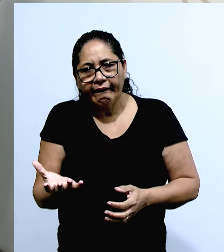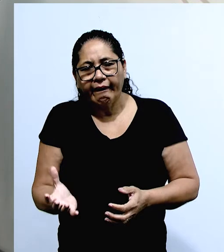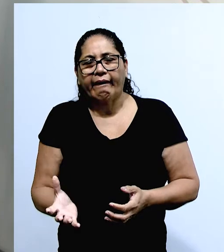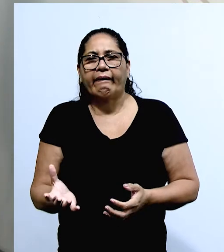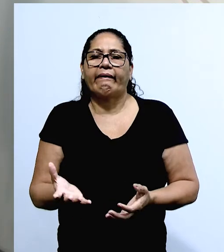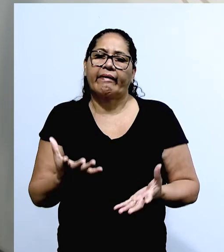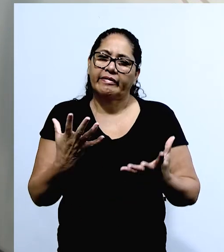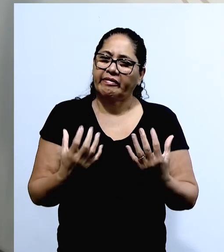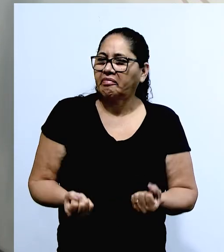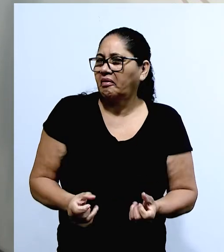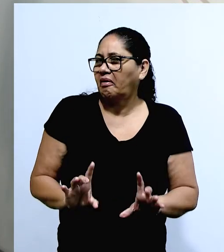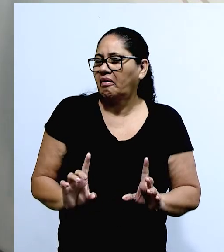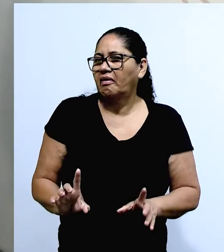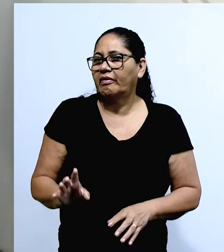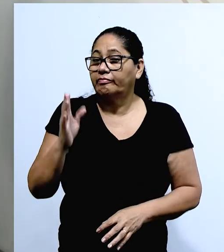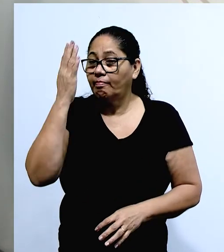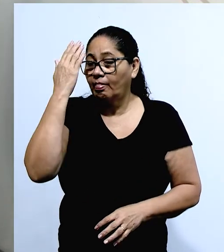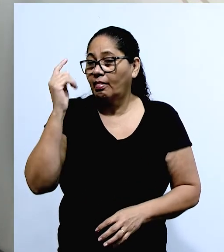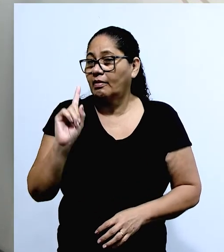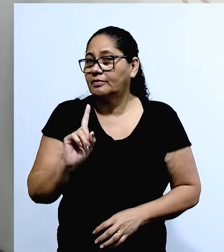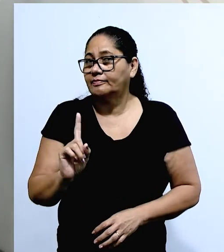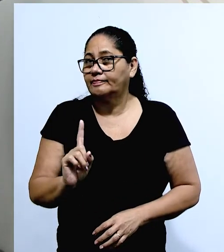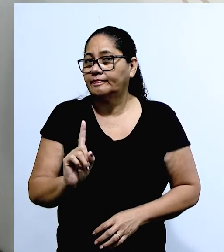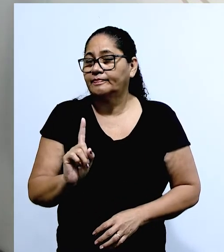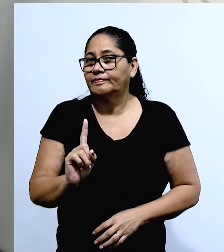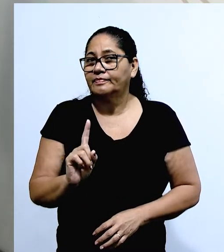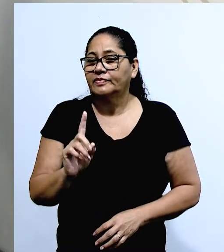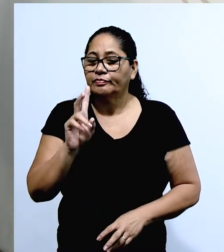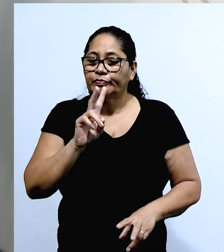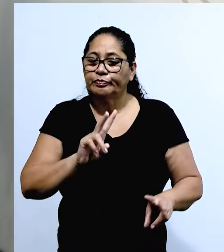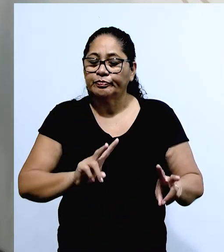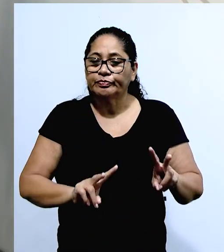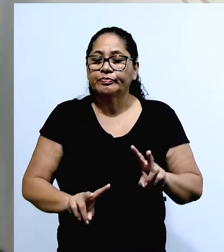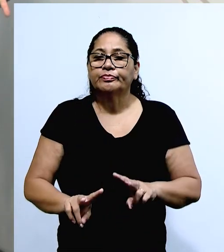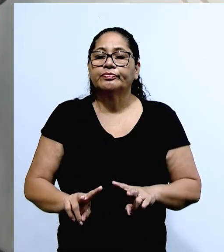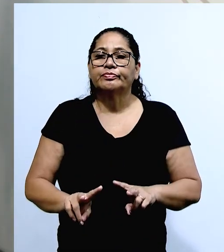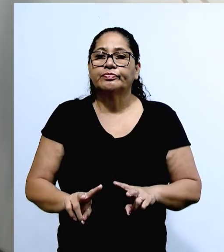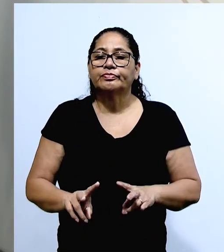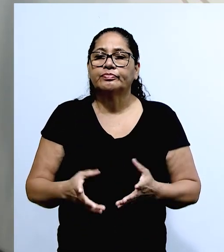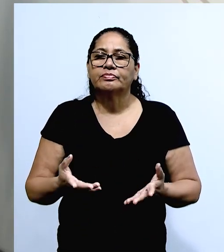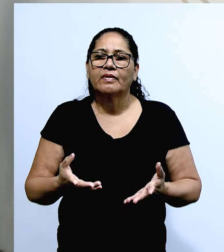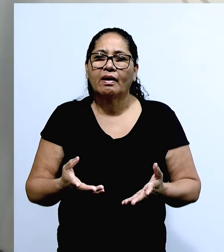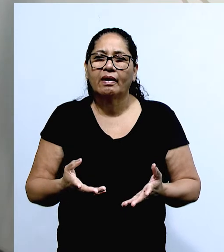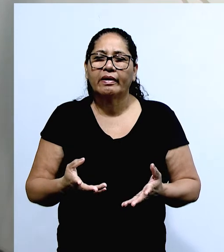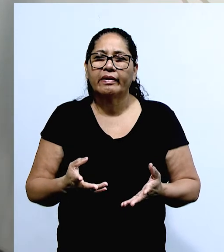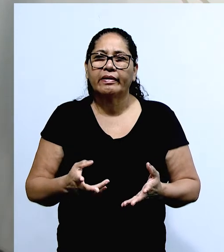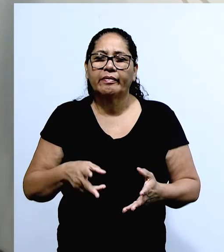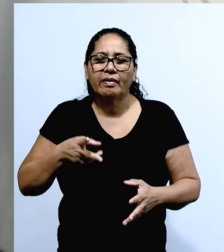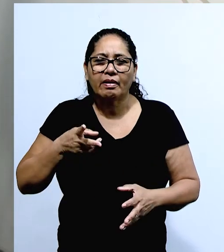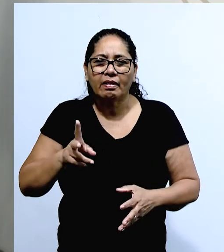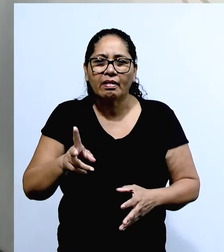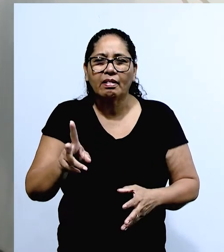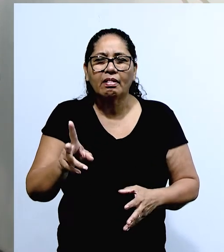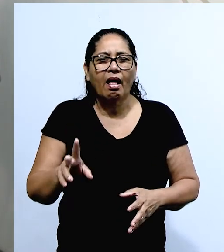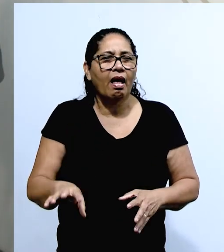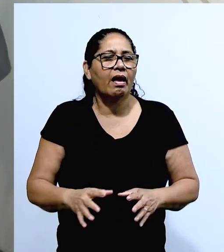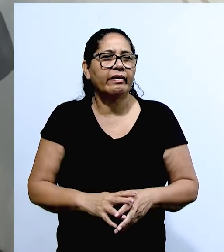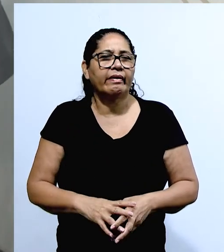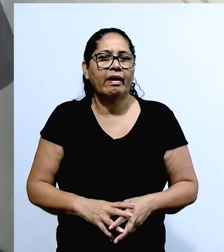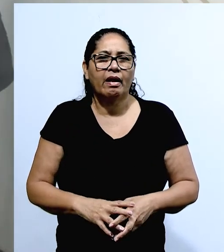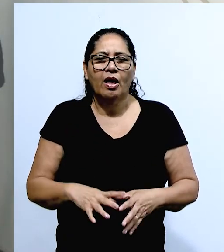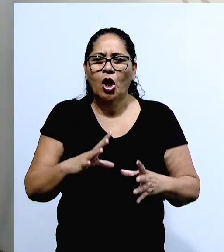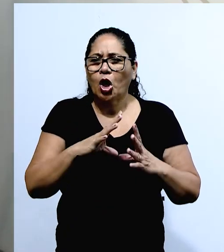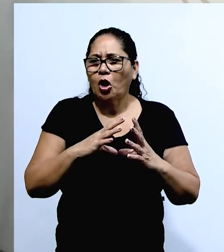a tua principal competência. Não se esqueçam disso, tá? Já na visão a gente pode dar uma extrapolada, né? Você vai viajar um pouco,